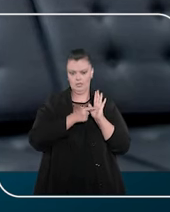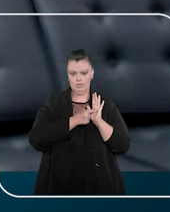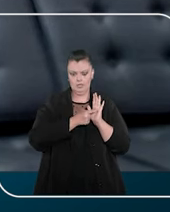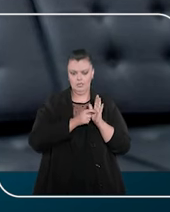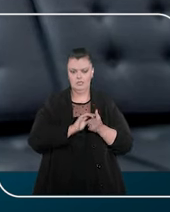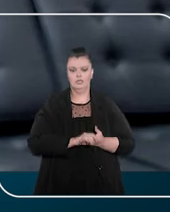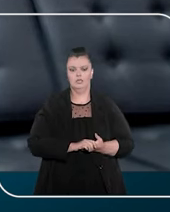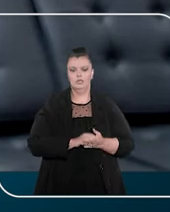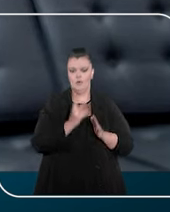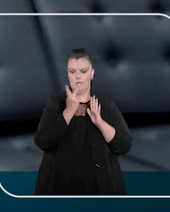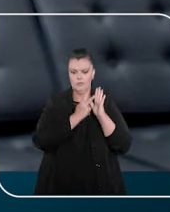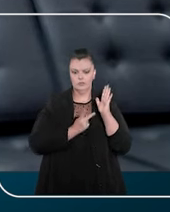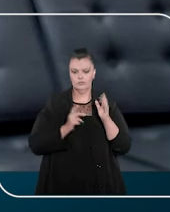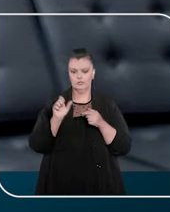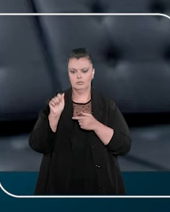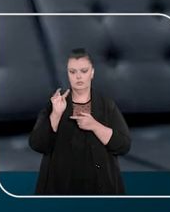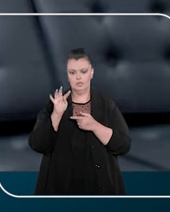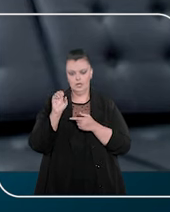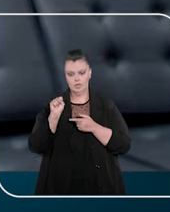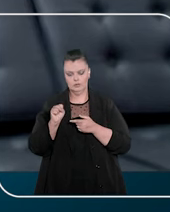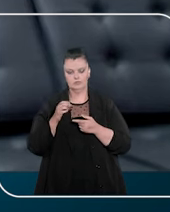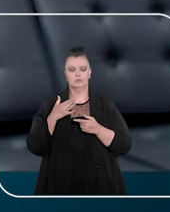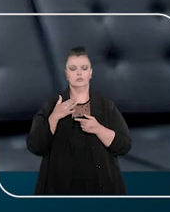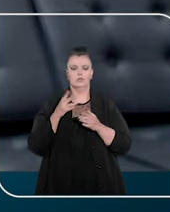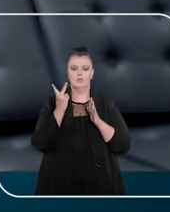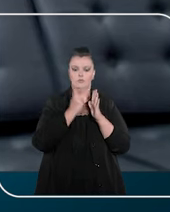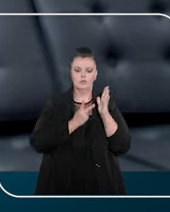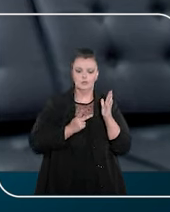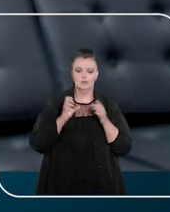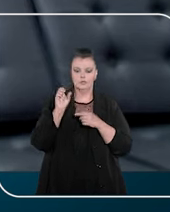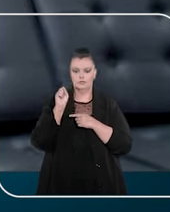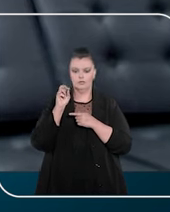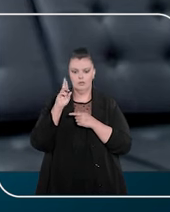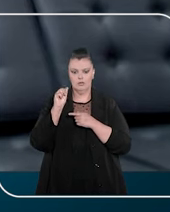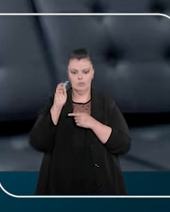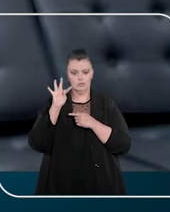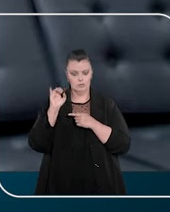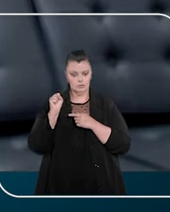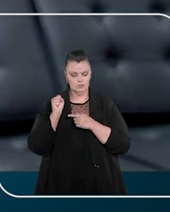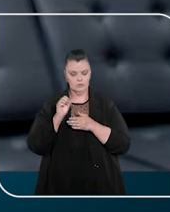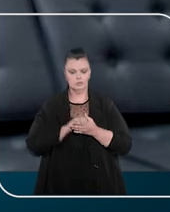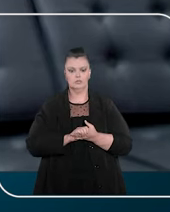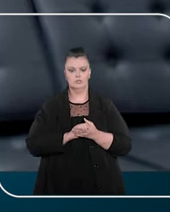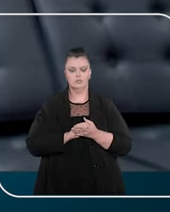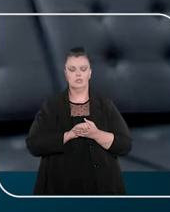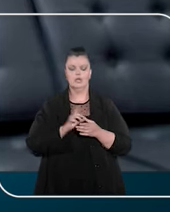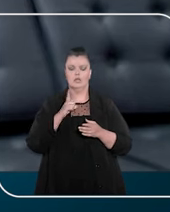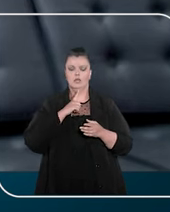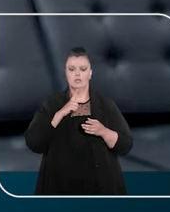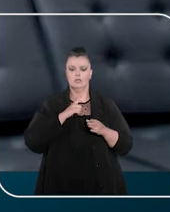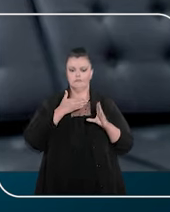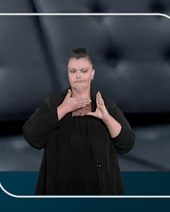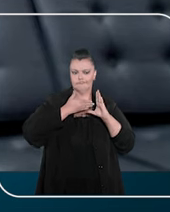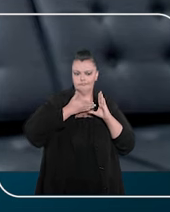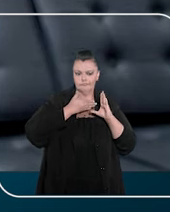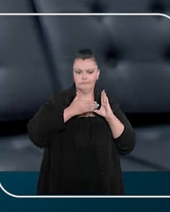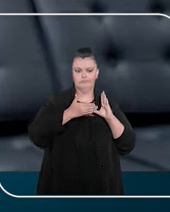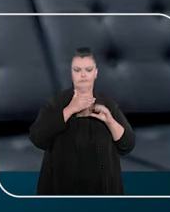projeto Atos, projeto Sócrates. As nossas sessões hoje são transmitidas em tempo real pelo